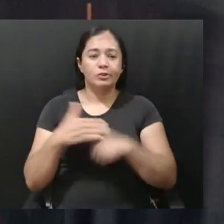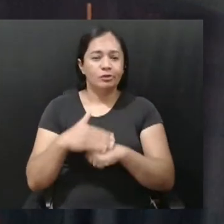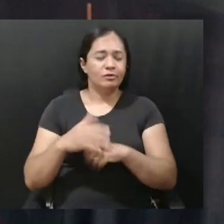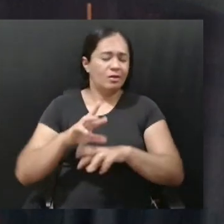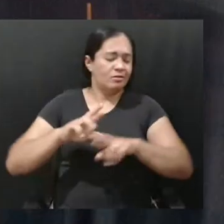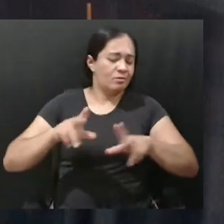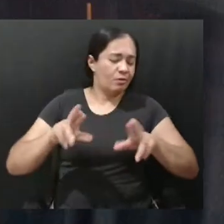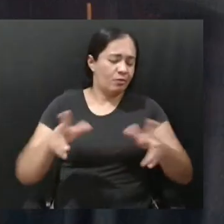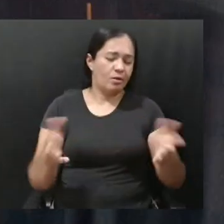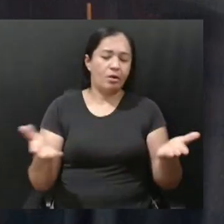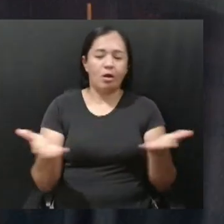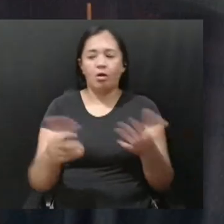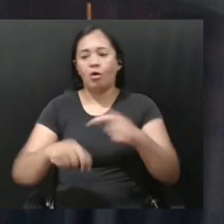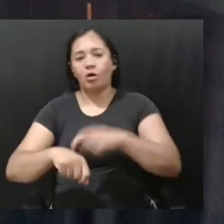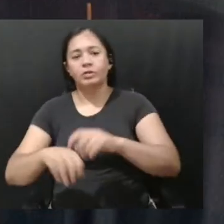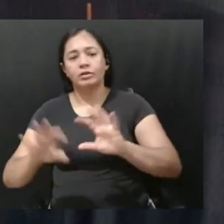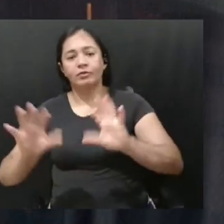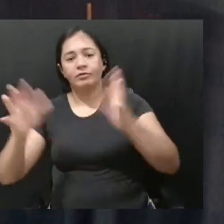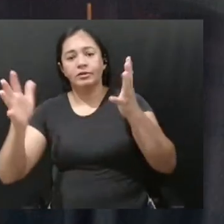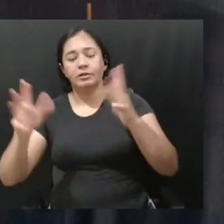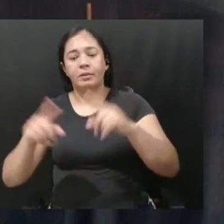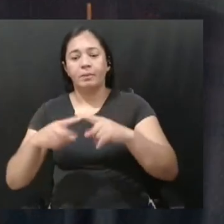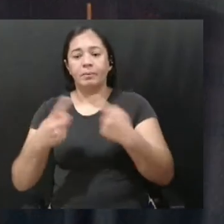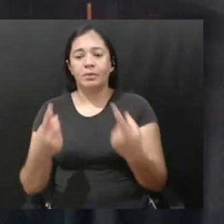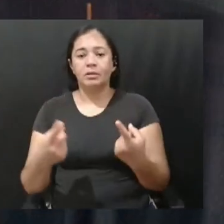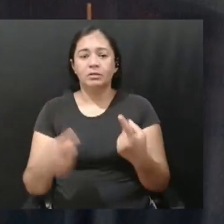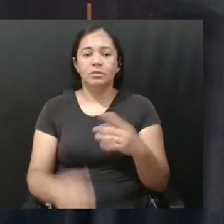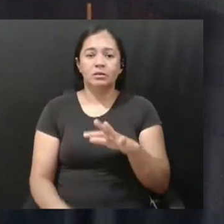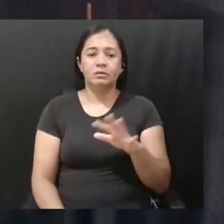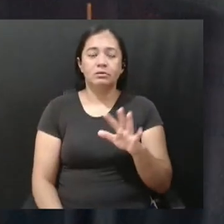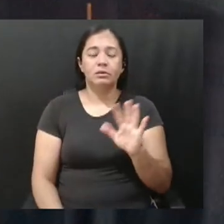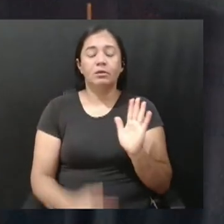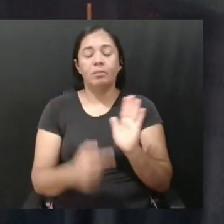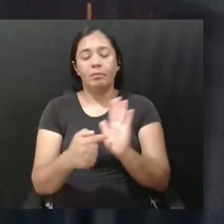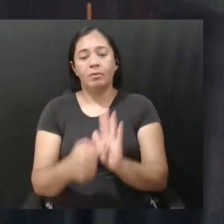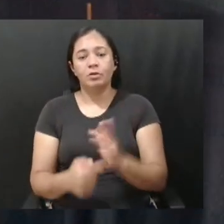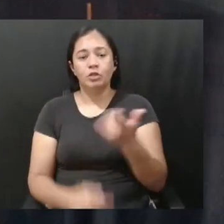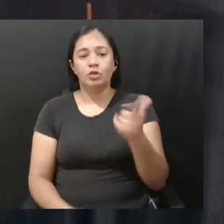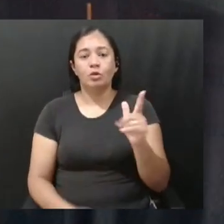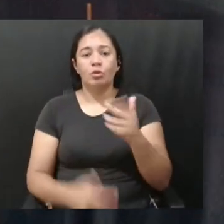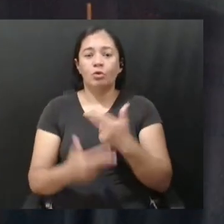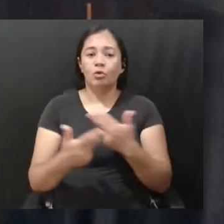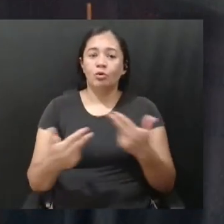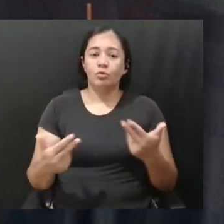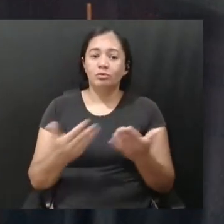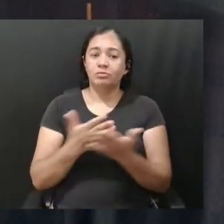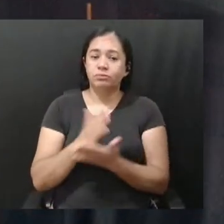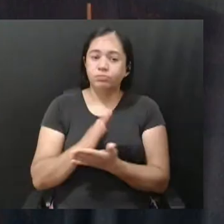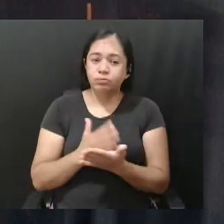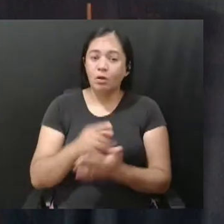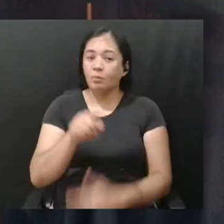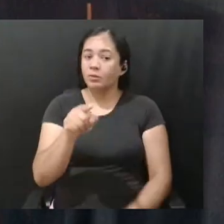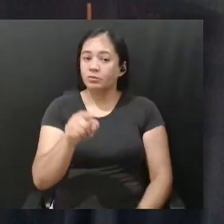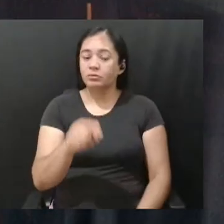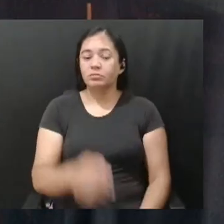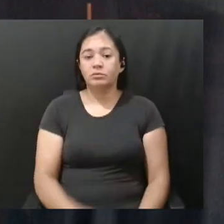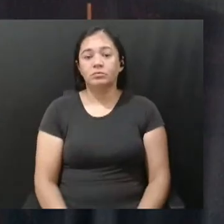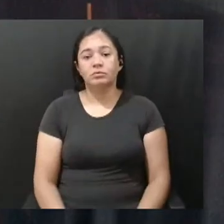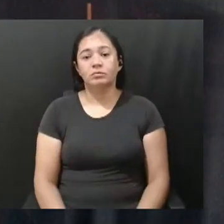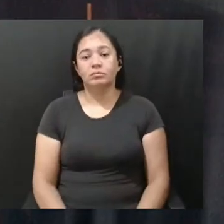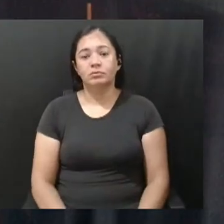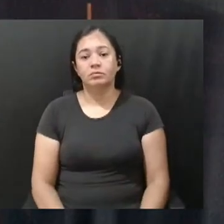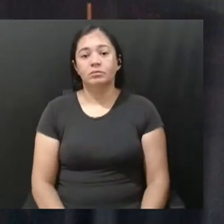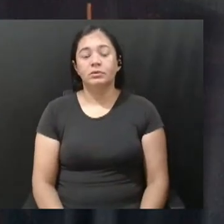né, mas talvez isso mostre que tem outras coisas que estão te incomodando e que deveriam ser resolvidas ou com